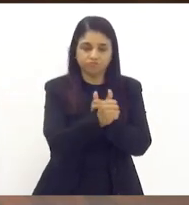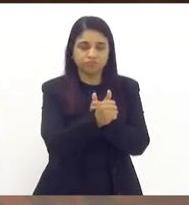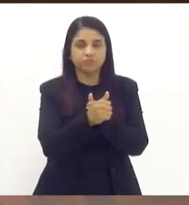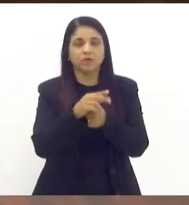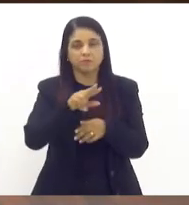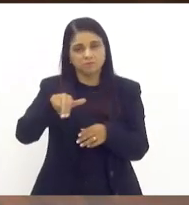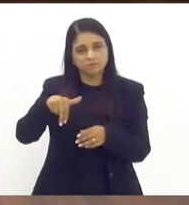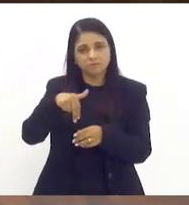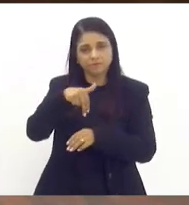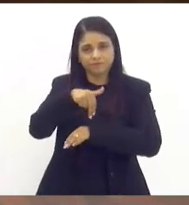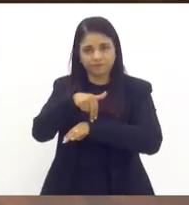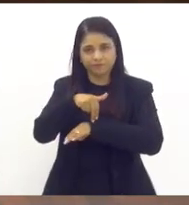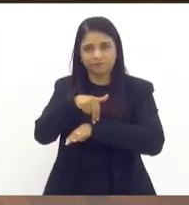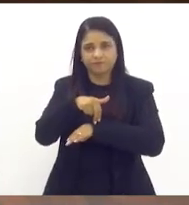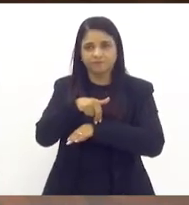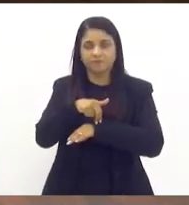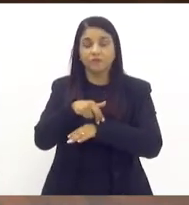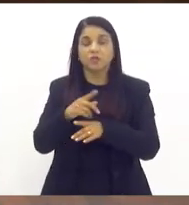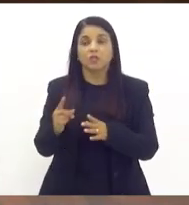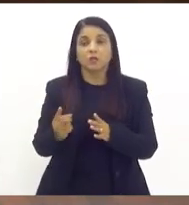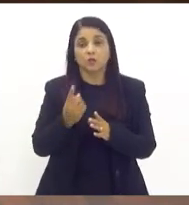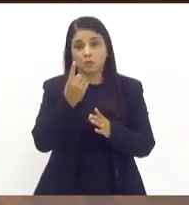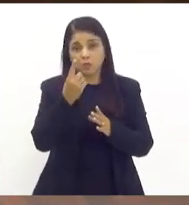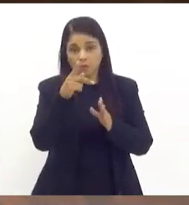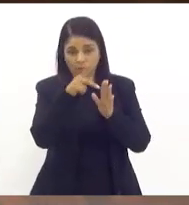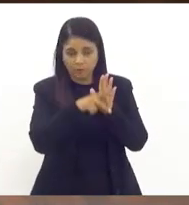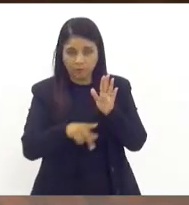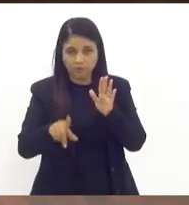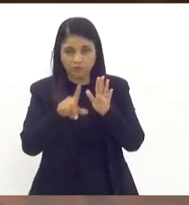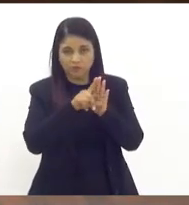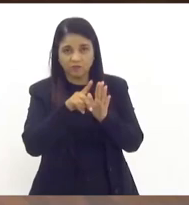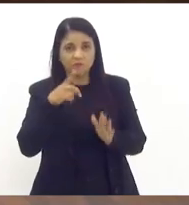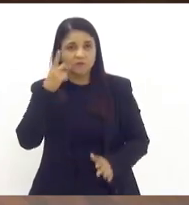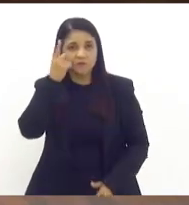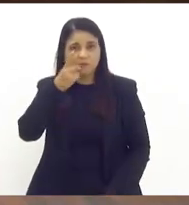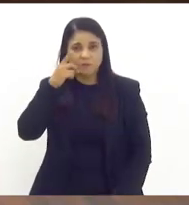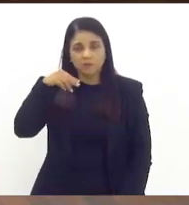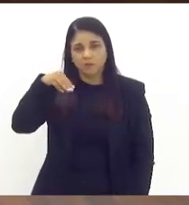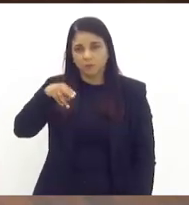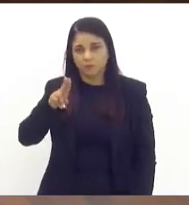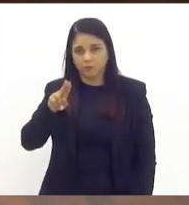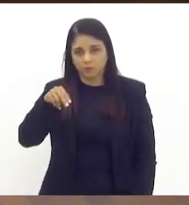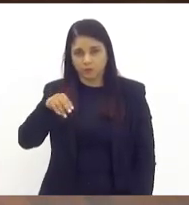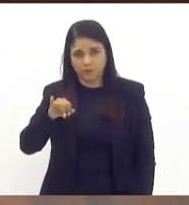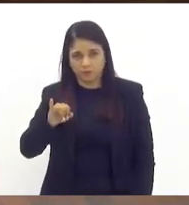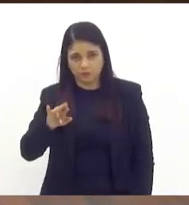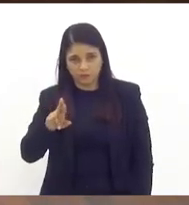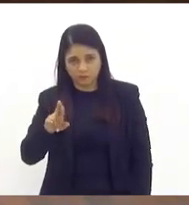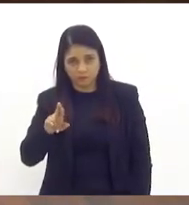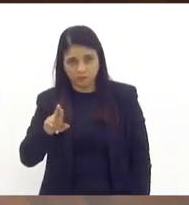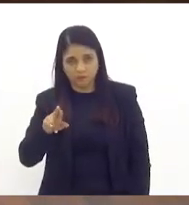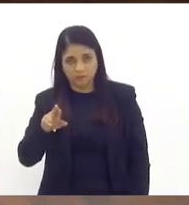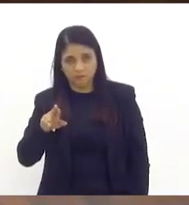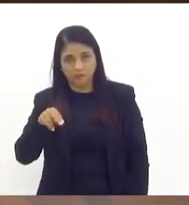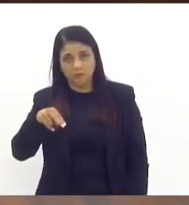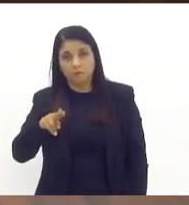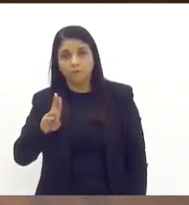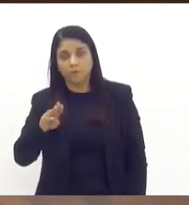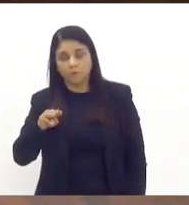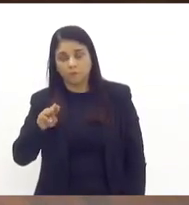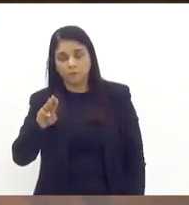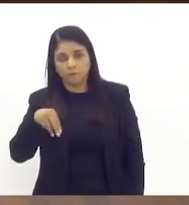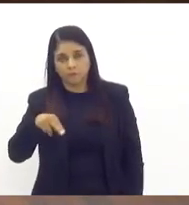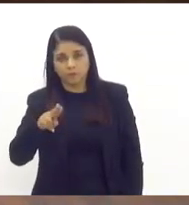local no lugar dele projeto hoje que é do deputado munir que é o Projeto Muniz Neto